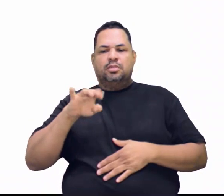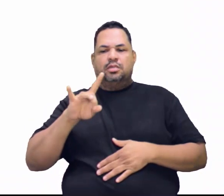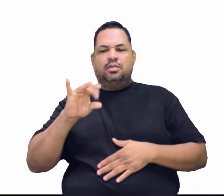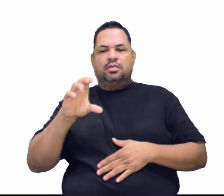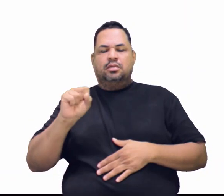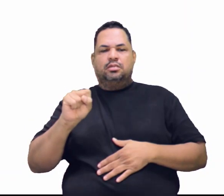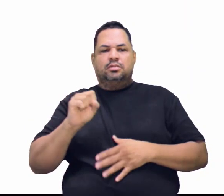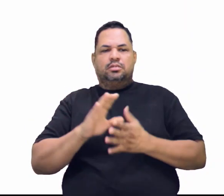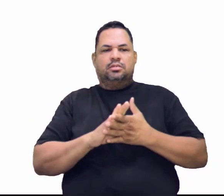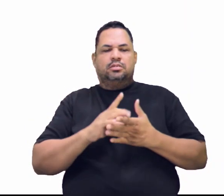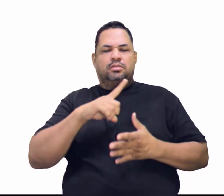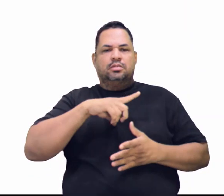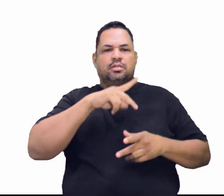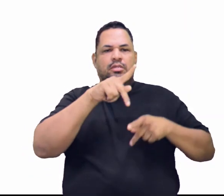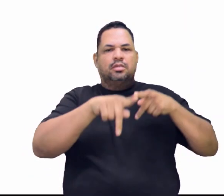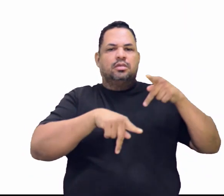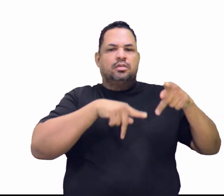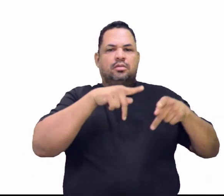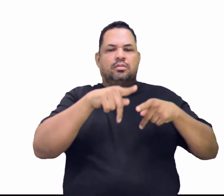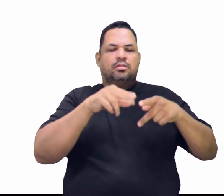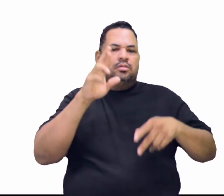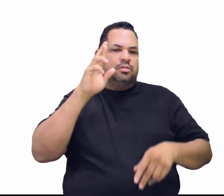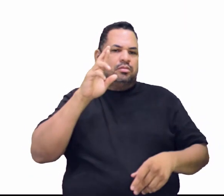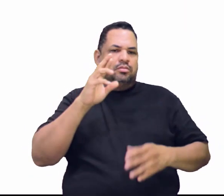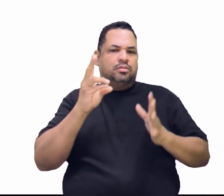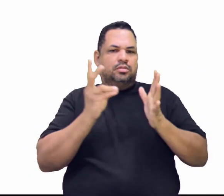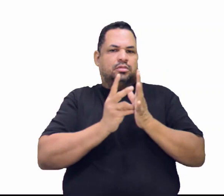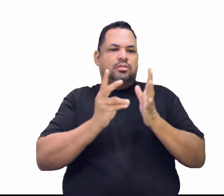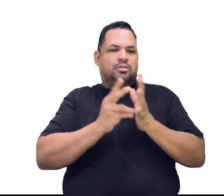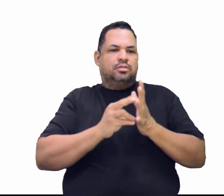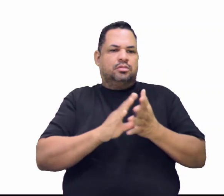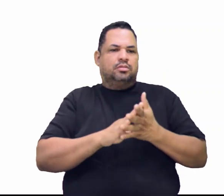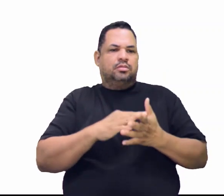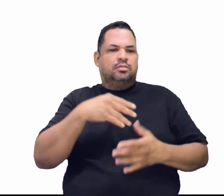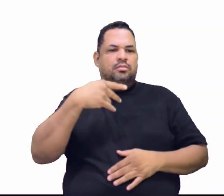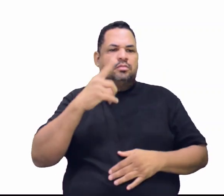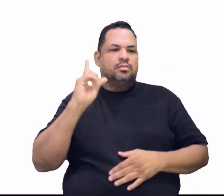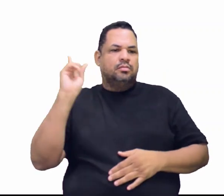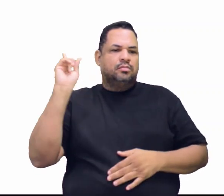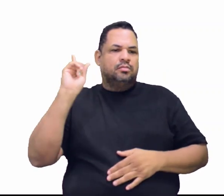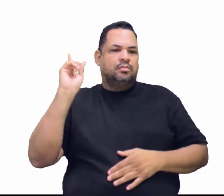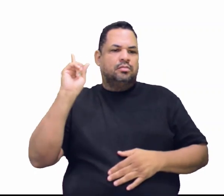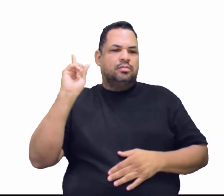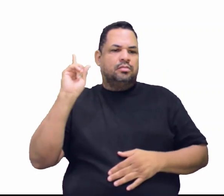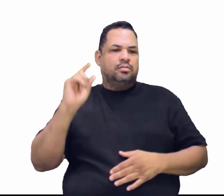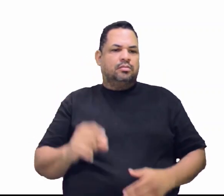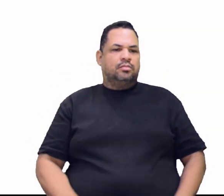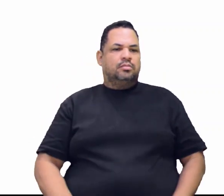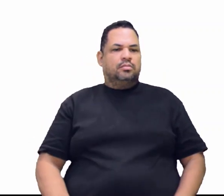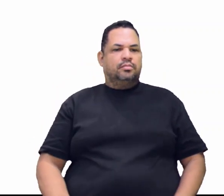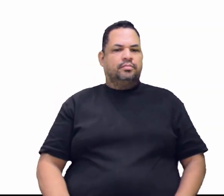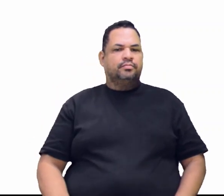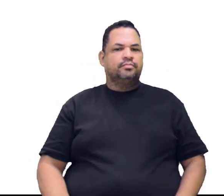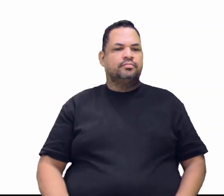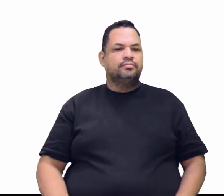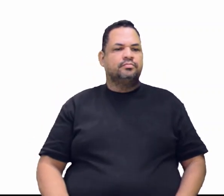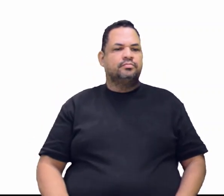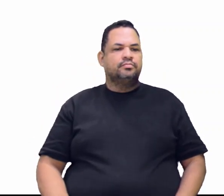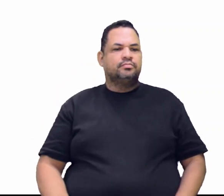Eu tenho alguns povos indígenas, como os Parititins, Iuirá, o Arara,